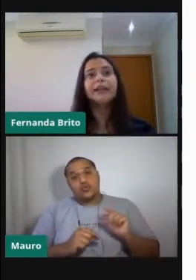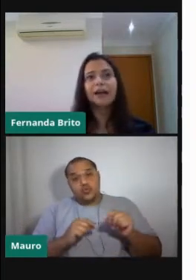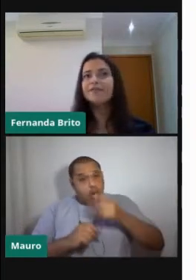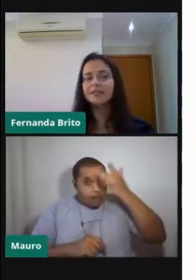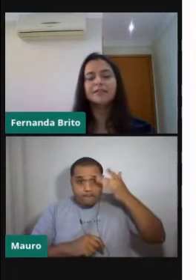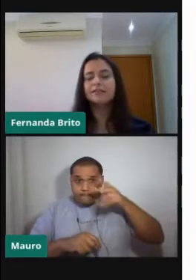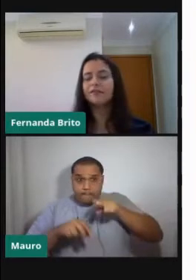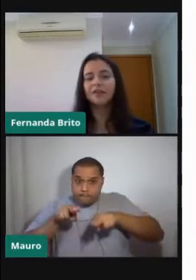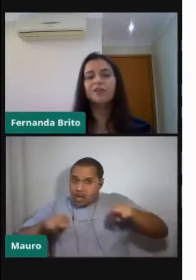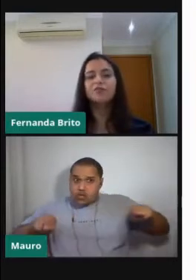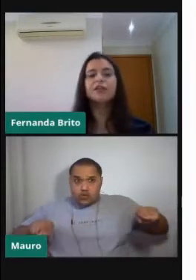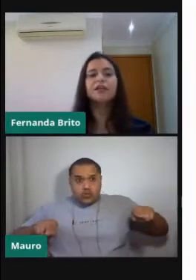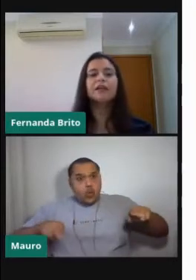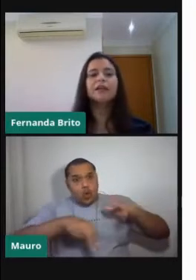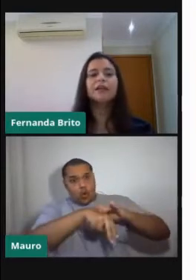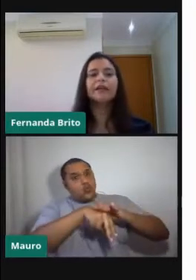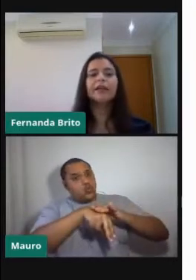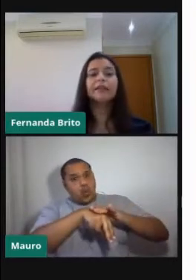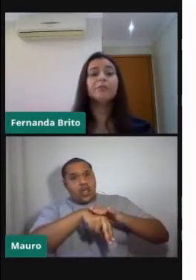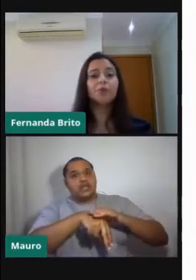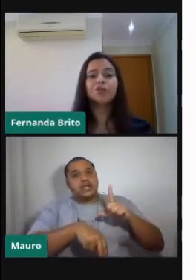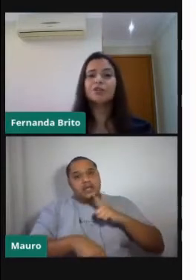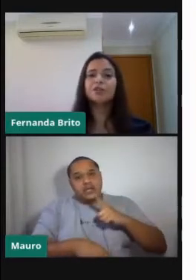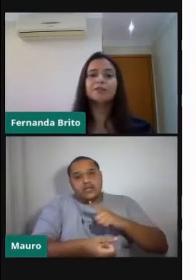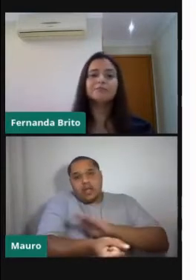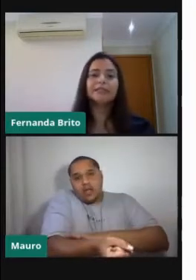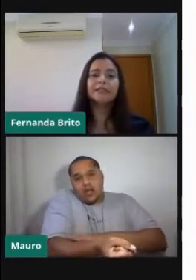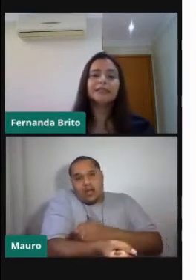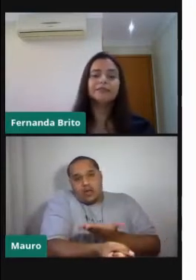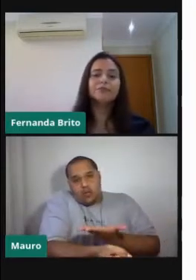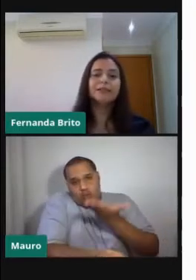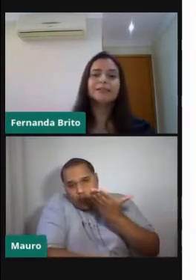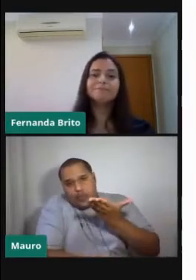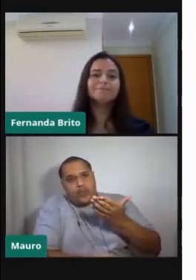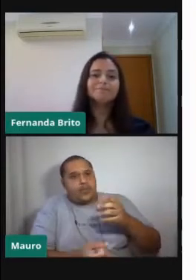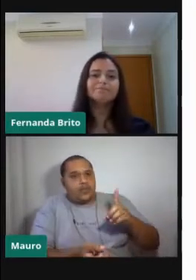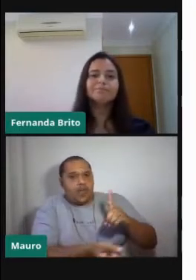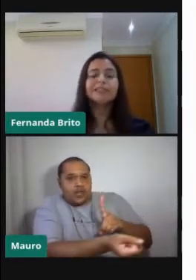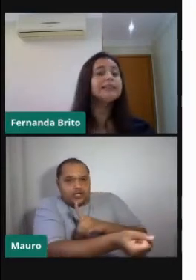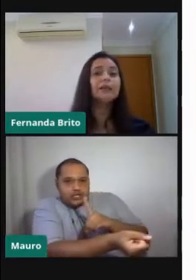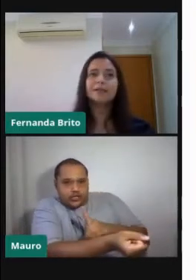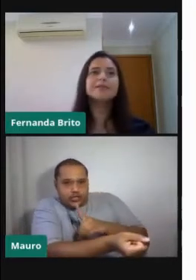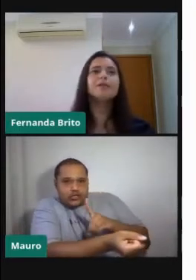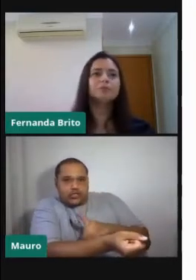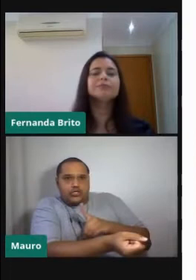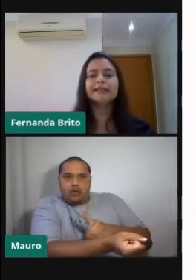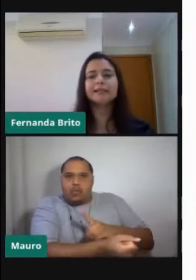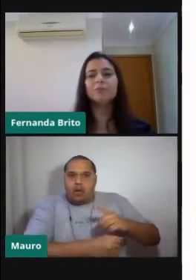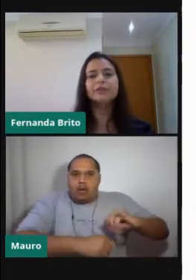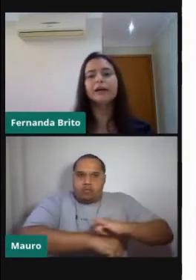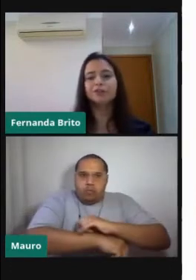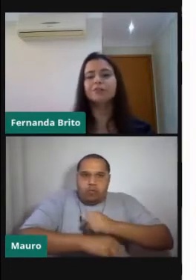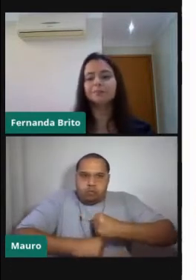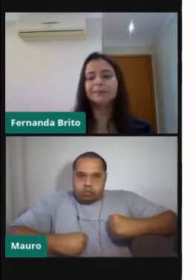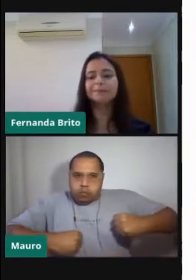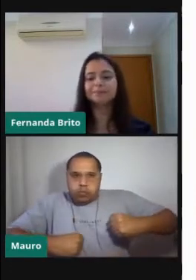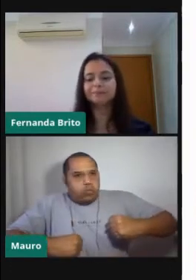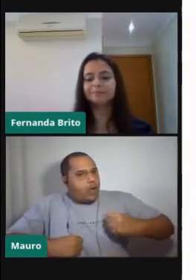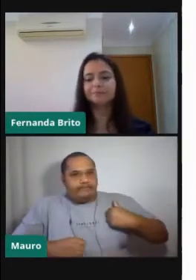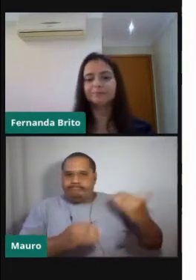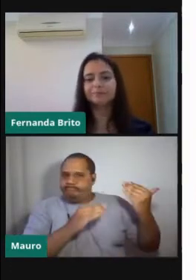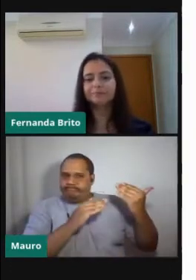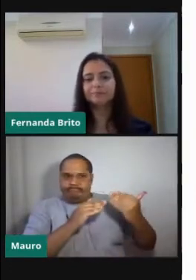então, vulneráveis a esses efeitos, né, demonstra uma inadequação nessa abordagem,